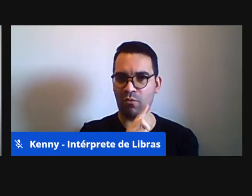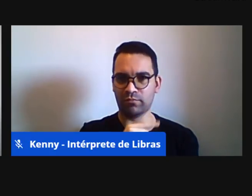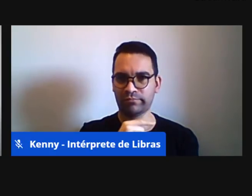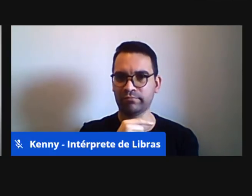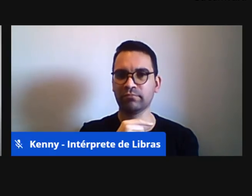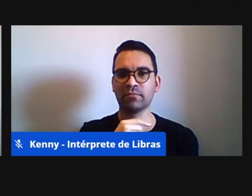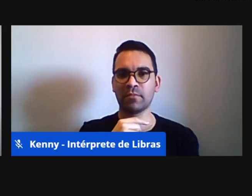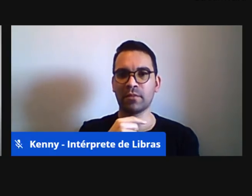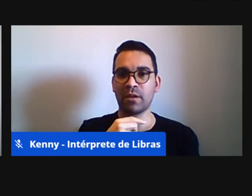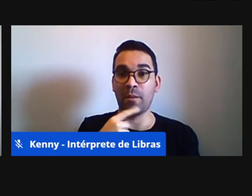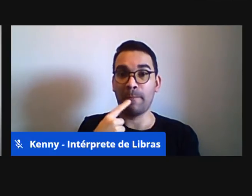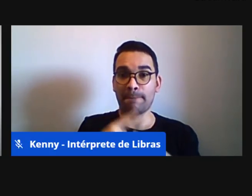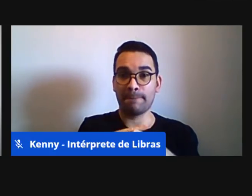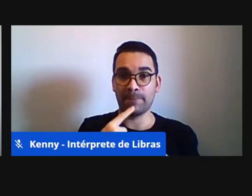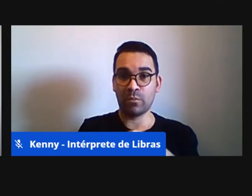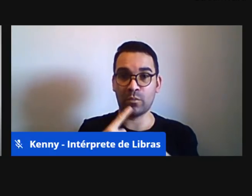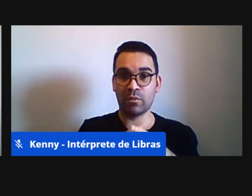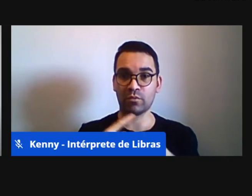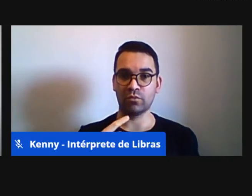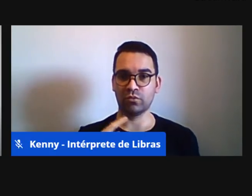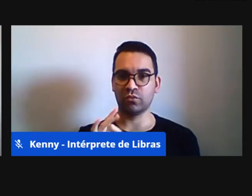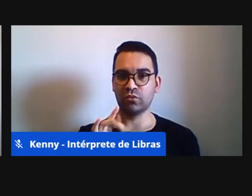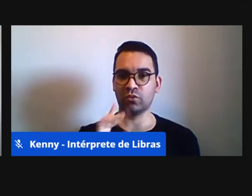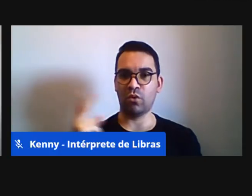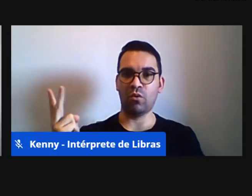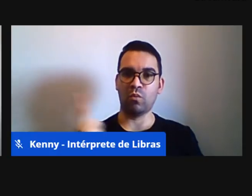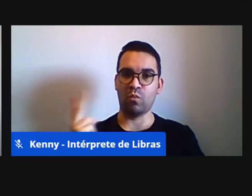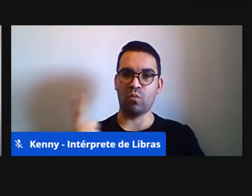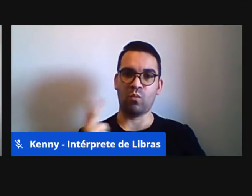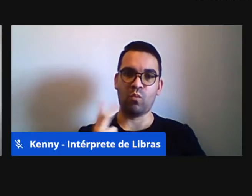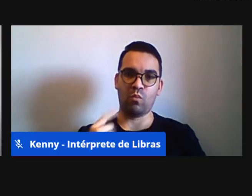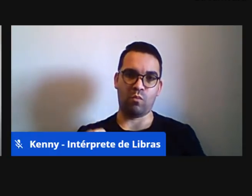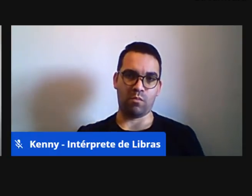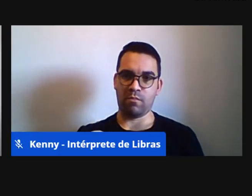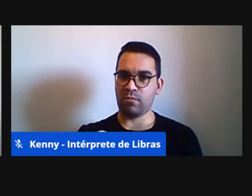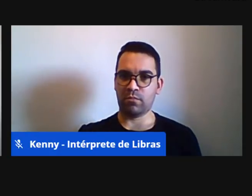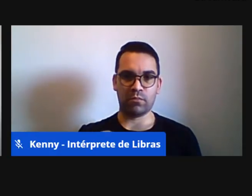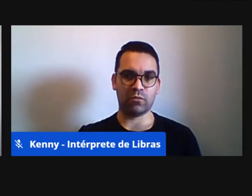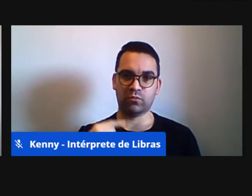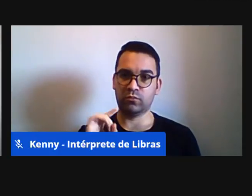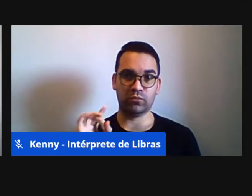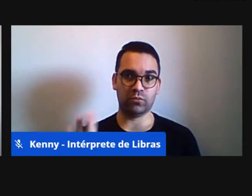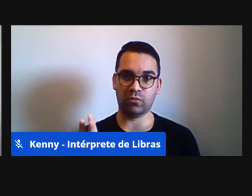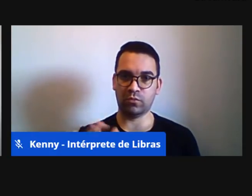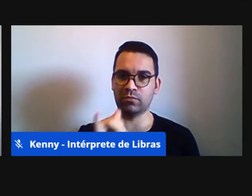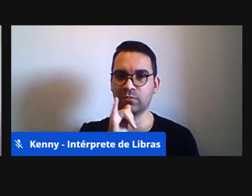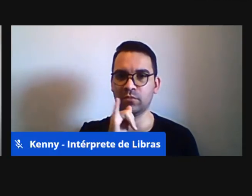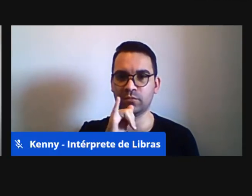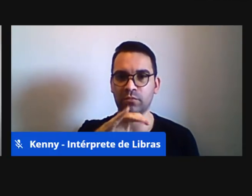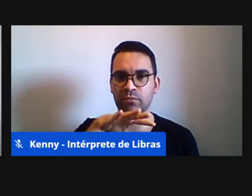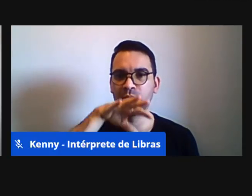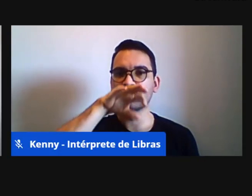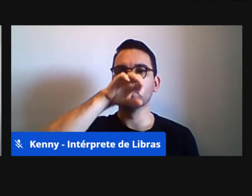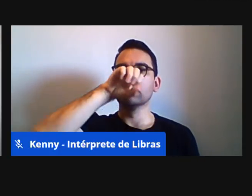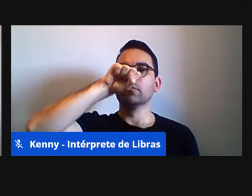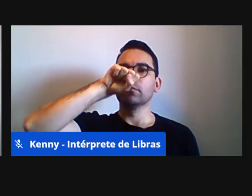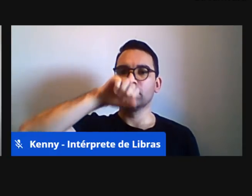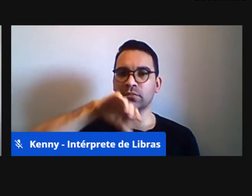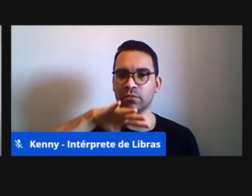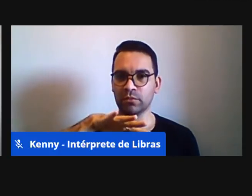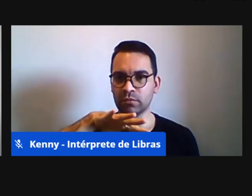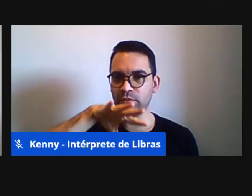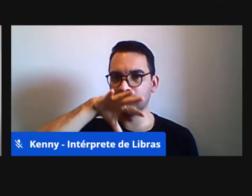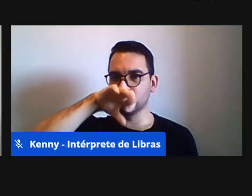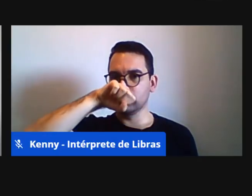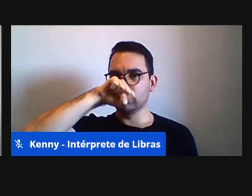está usando. Essa válvula faz com que o ar que a pessoa está exalando, se eu colocar essa máscara em mim, o ar que eu exalo ainda vai